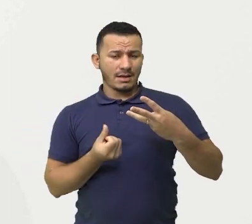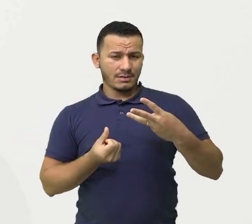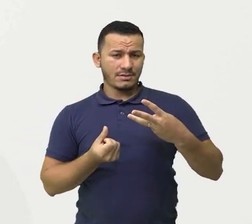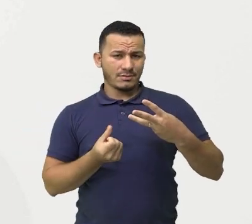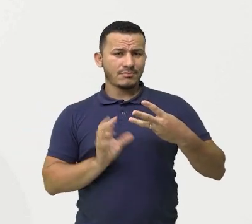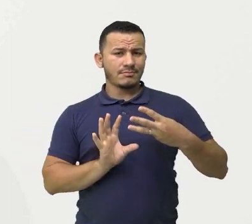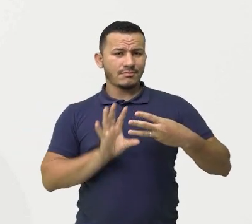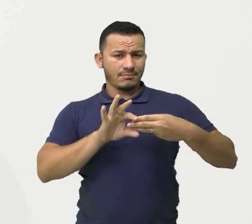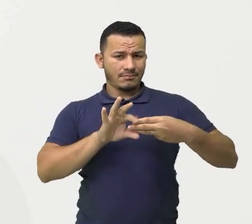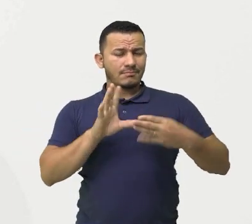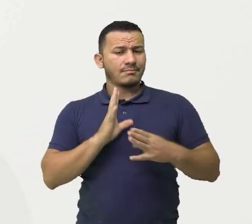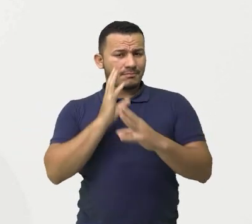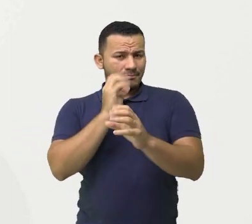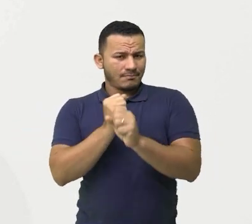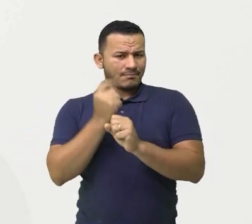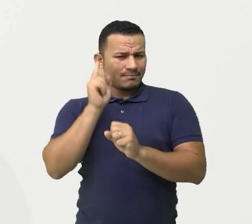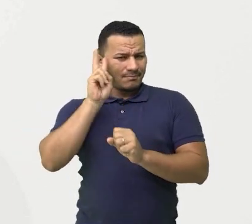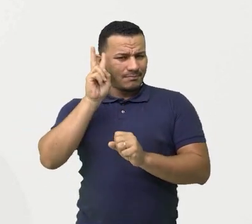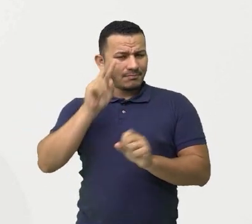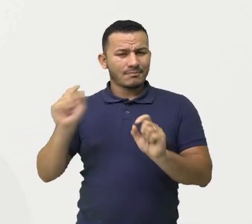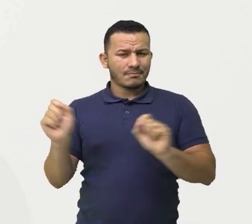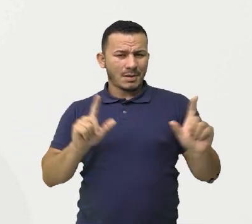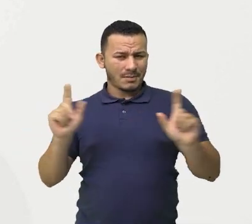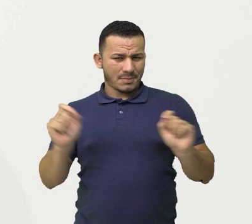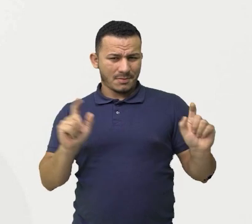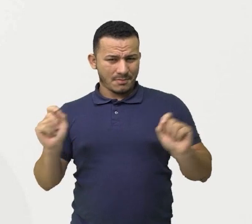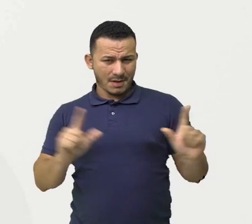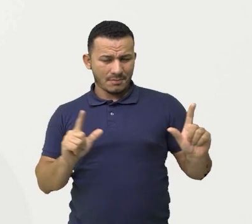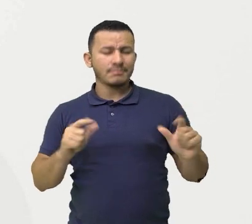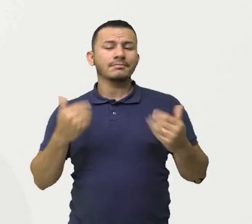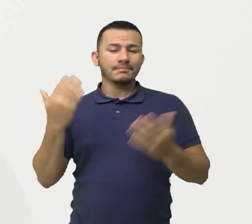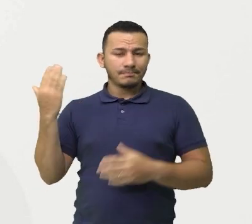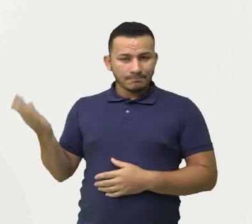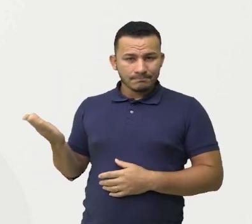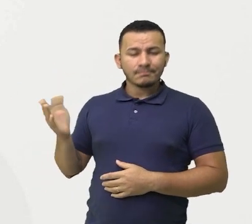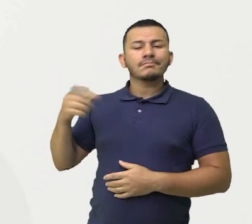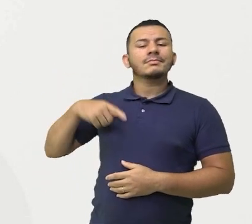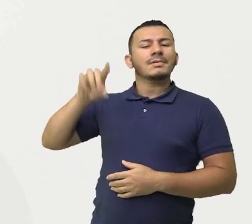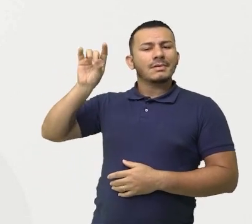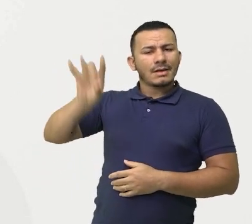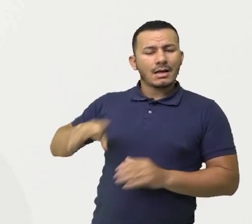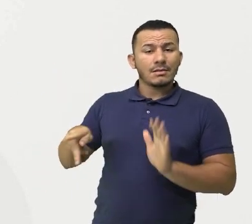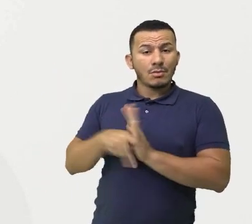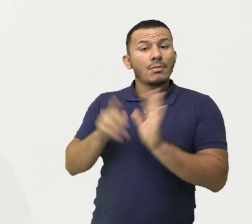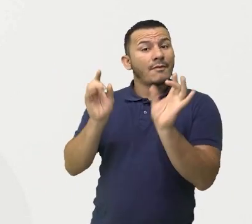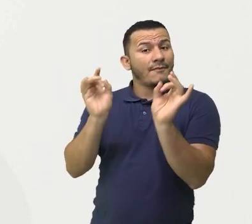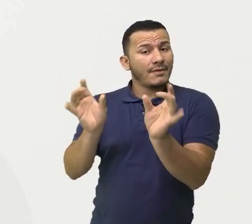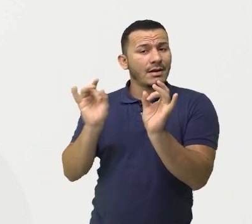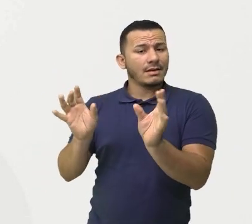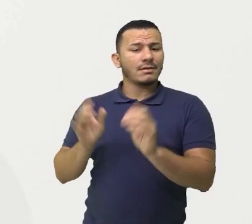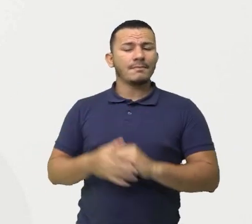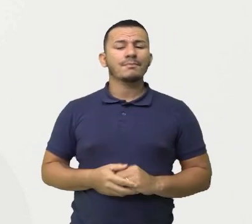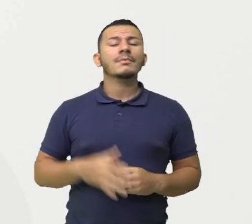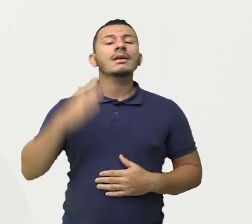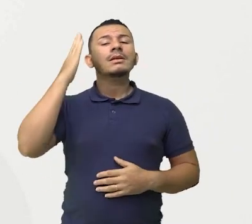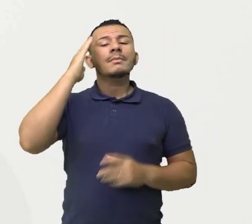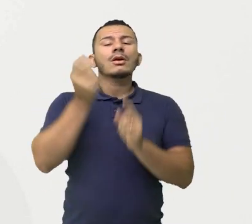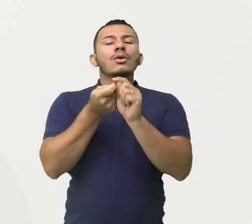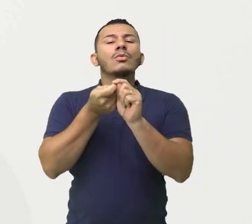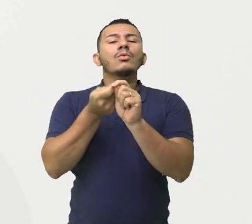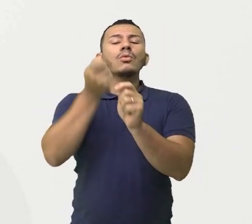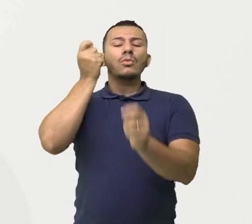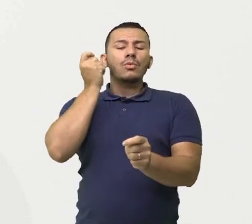isso no desenvolvimento das cartelas anterior. Beleza? Esse é o preço de venda. Qual é o lucro